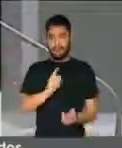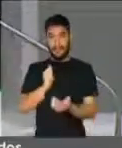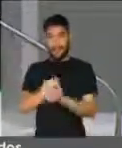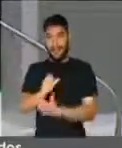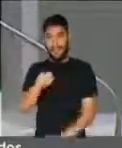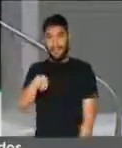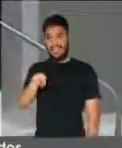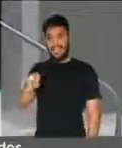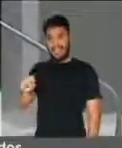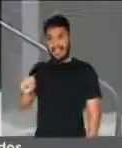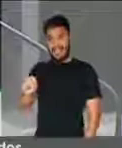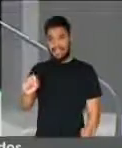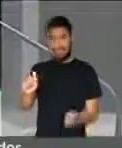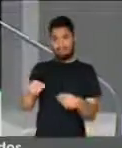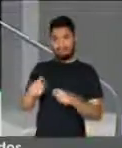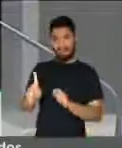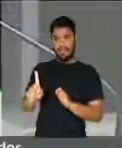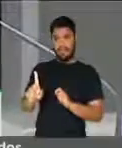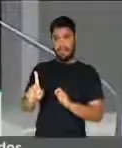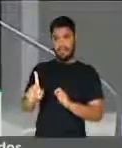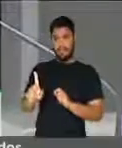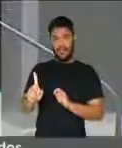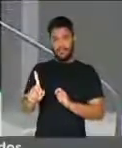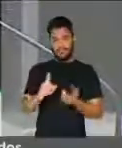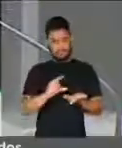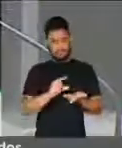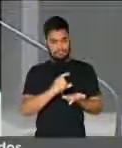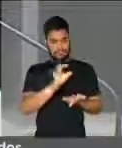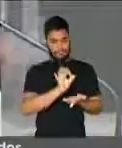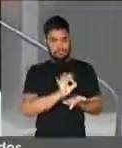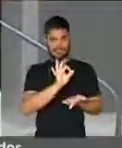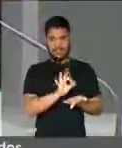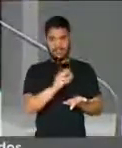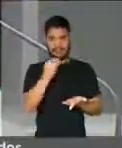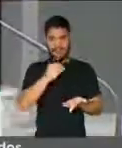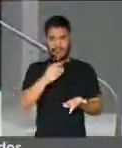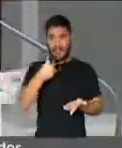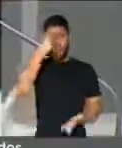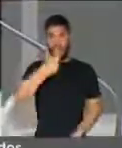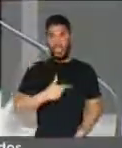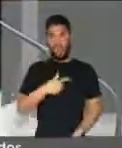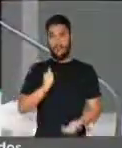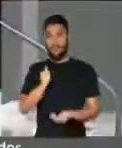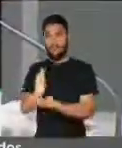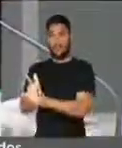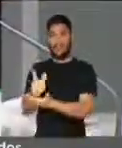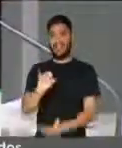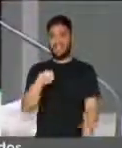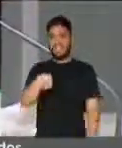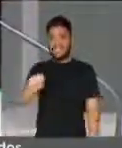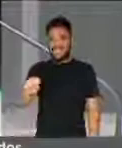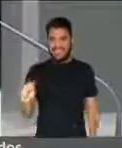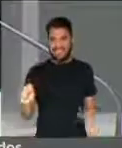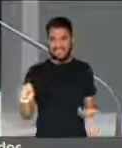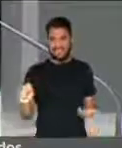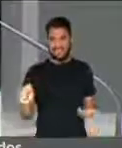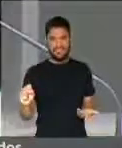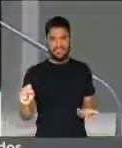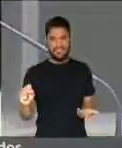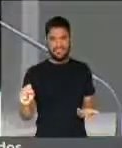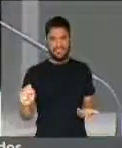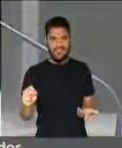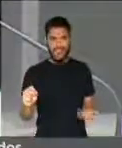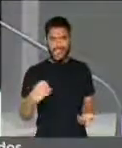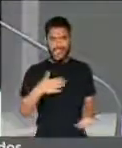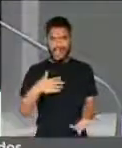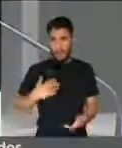previdenciária, ele vai tirar do seu bolso. Meu Deus, o trabalhador sequer ganhou o mês do salário, ele vai ter que